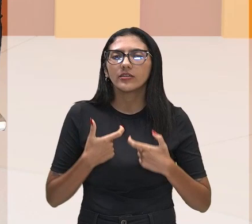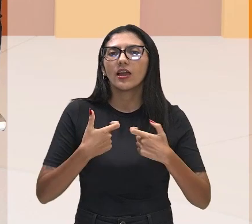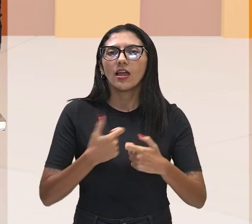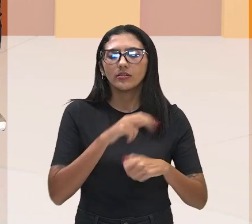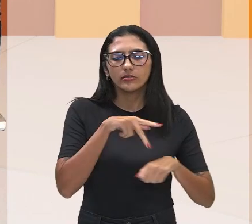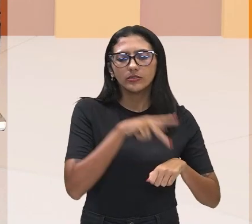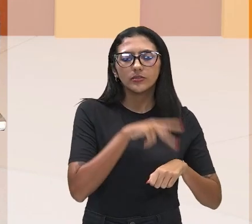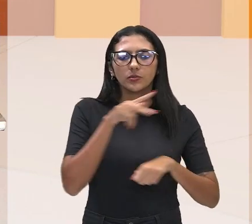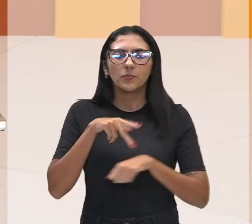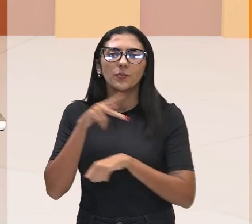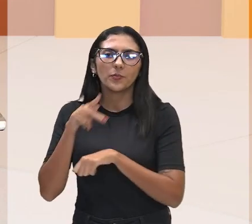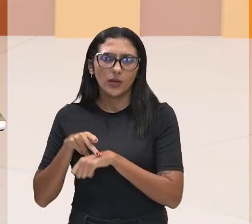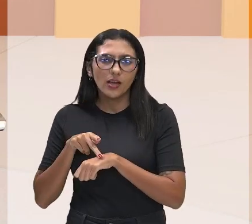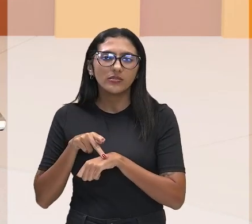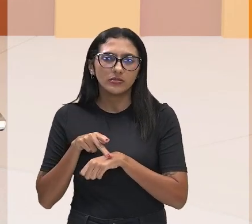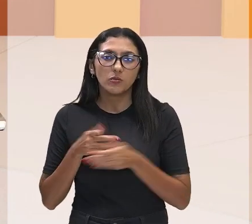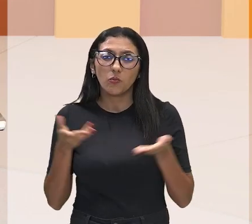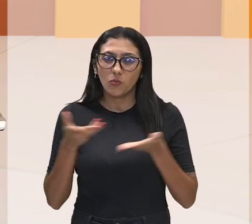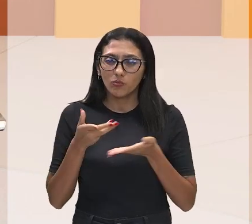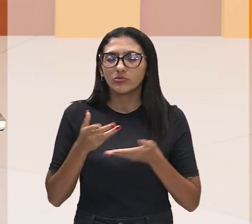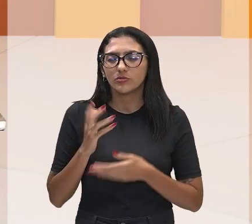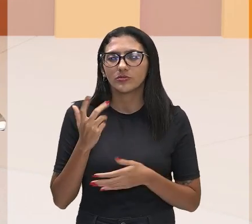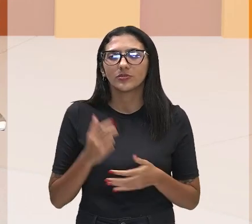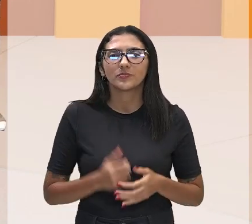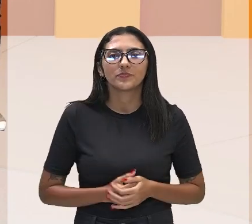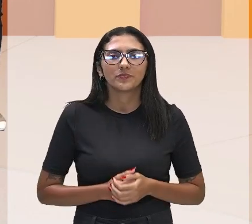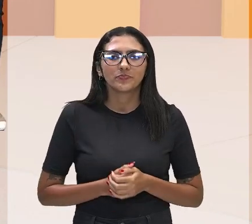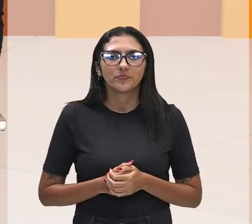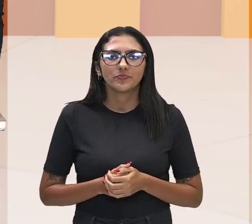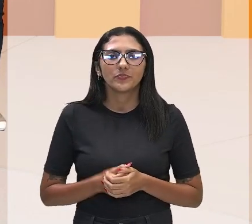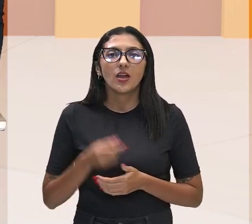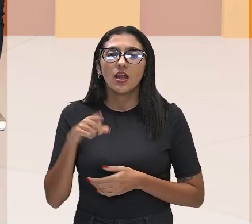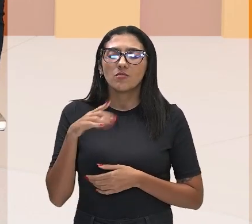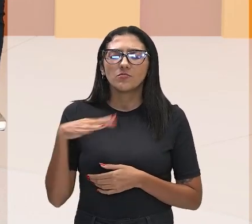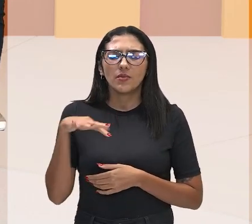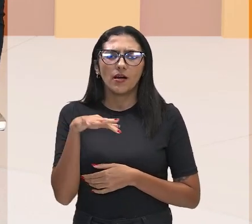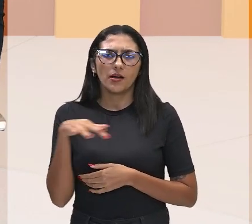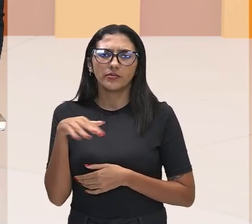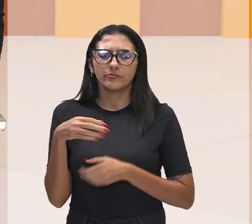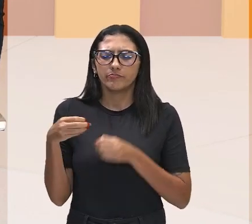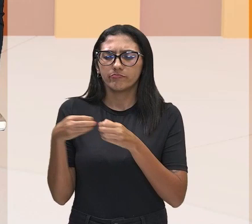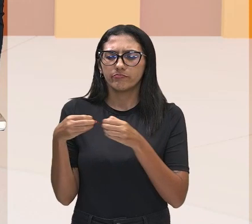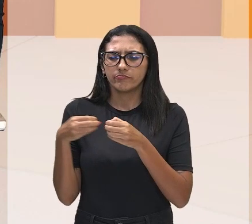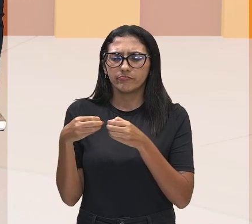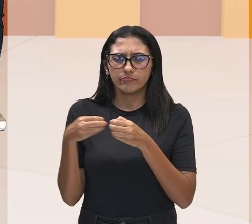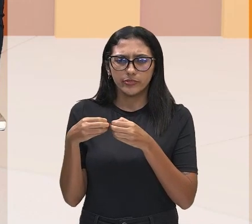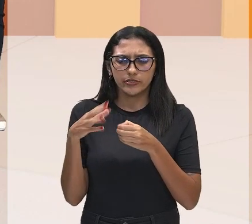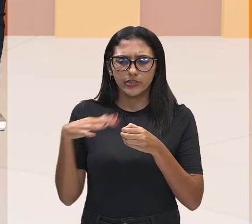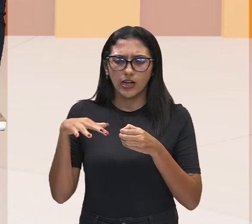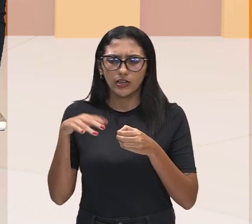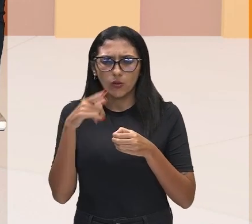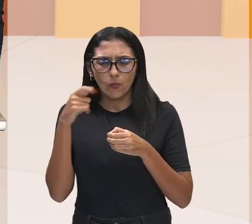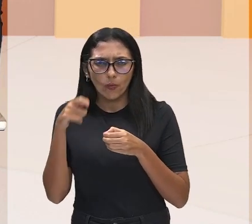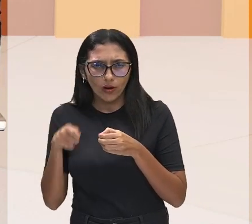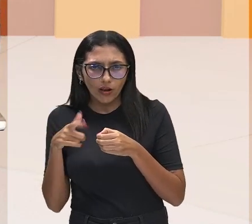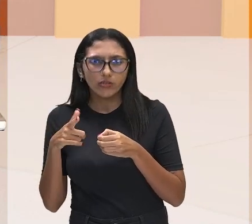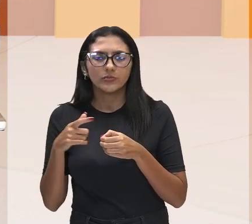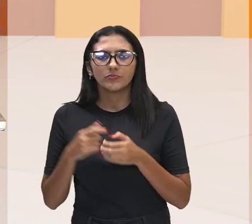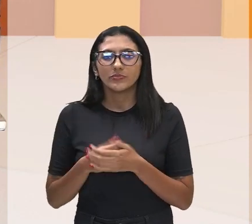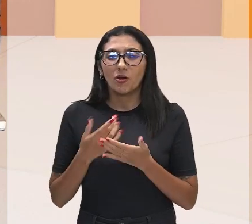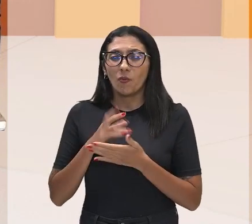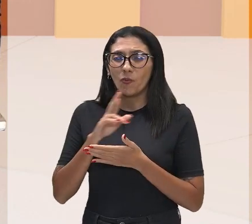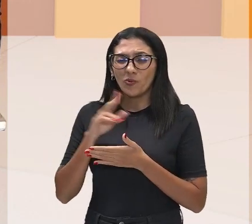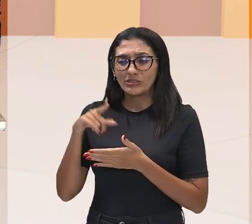a Ucrânia atualmente, tá? É uma região bem próxima aí da Ucrânia, então a Rússia tem um